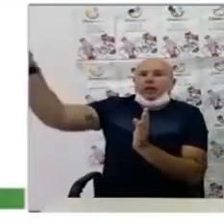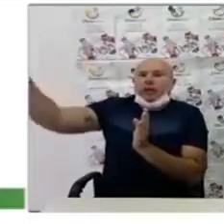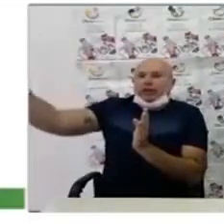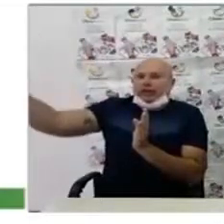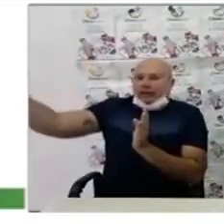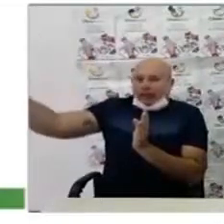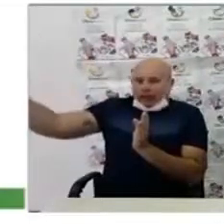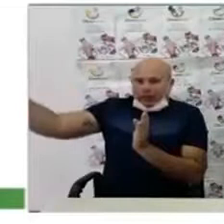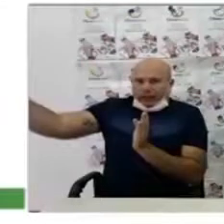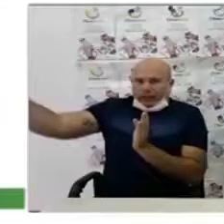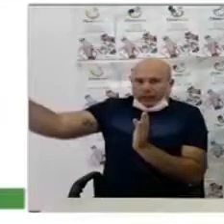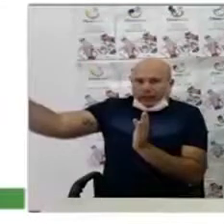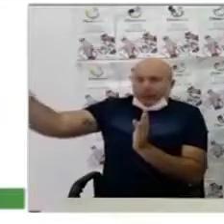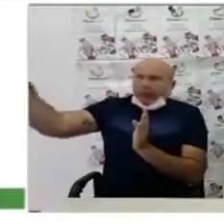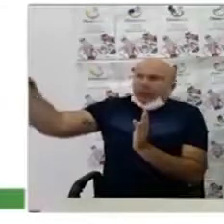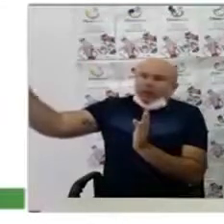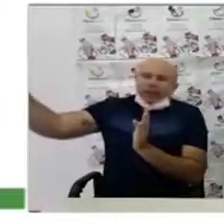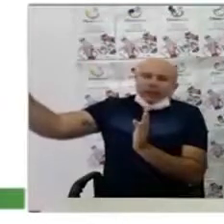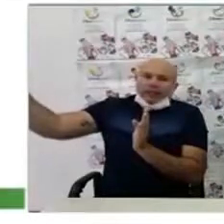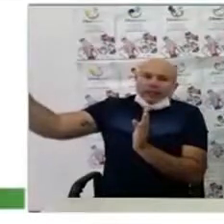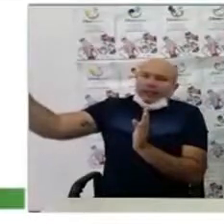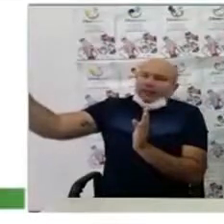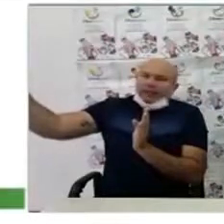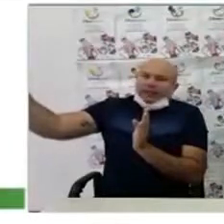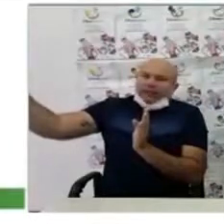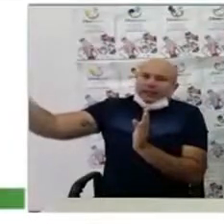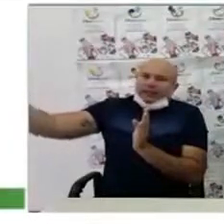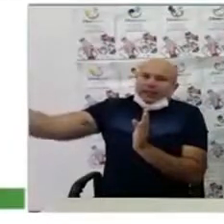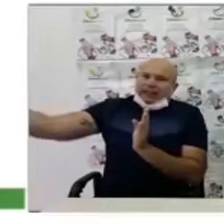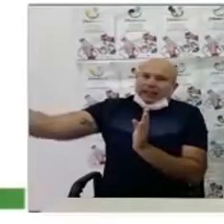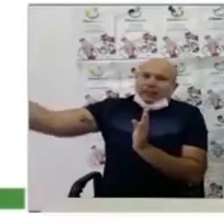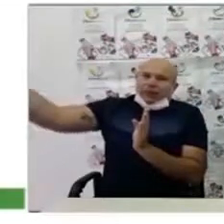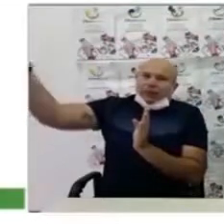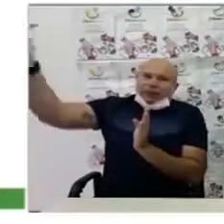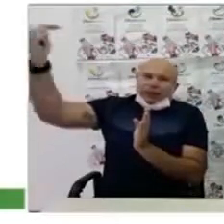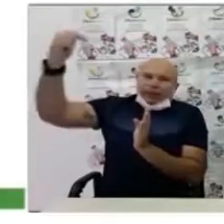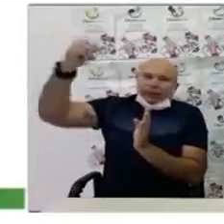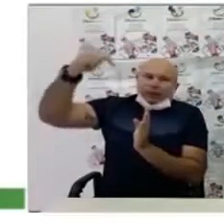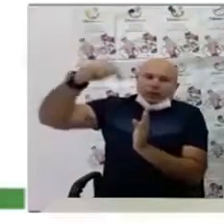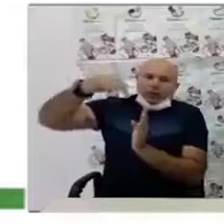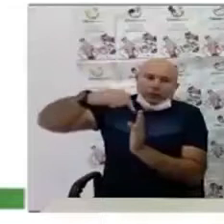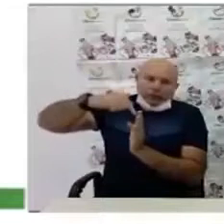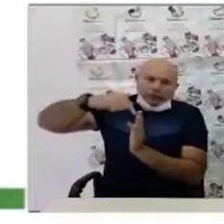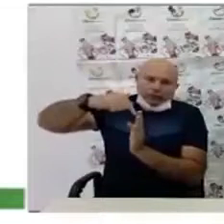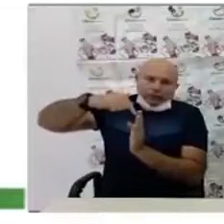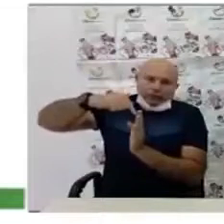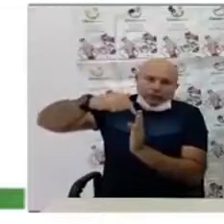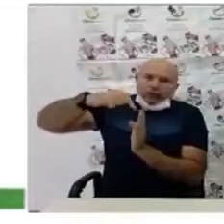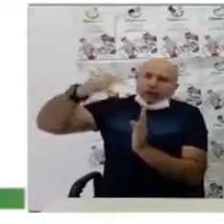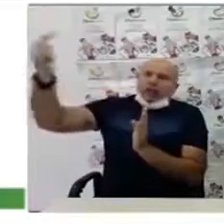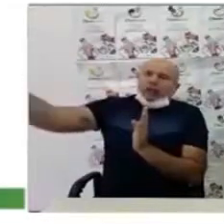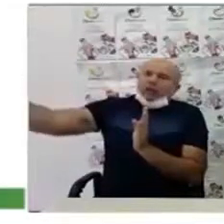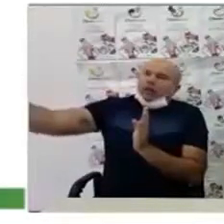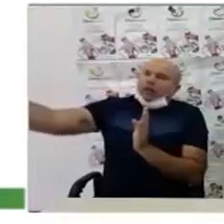região mais externa. Depois que essa energia extra é cessada, ele volta para a região de origem,